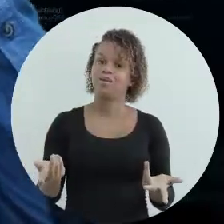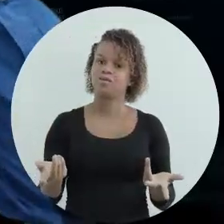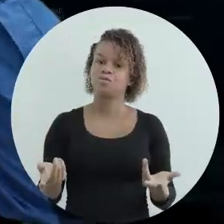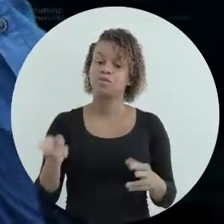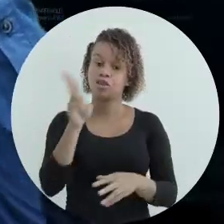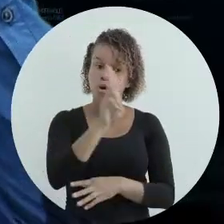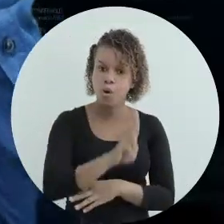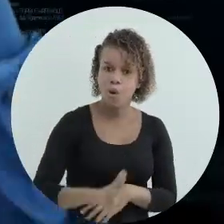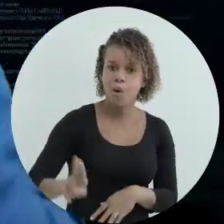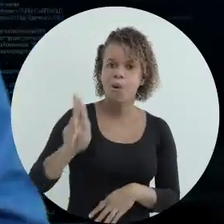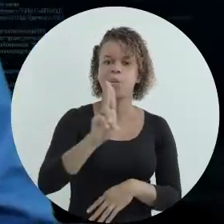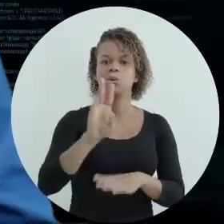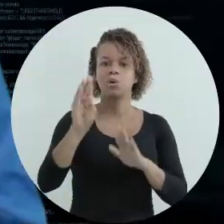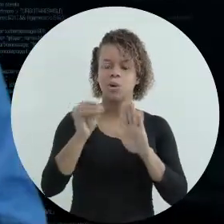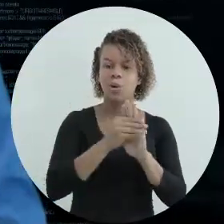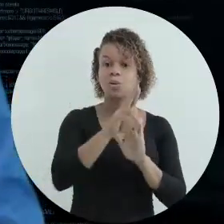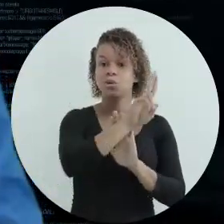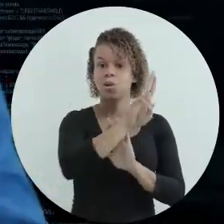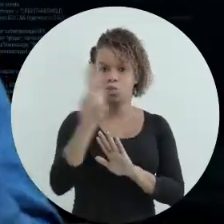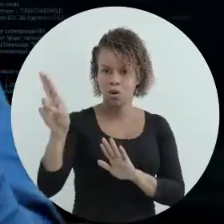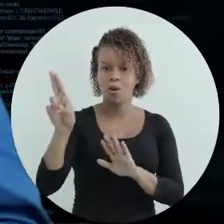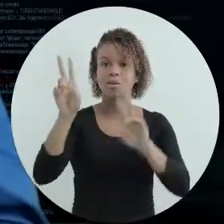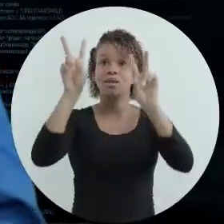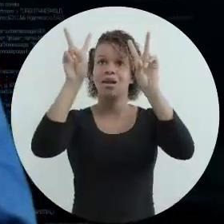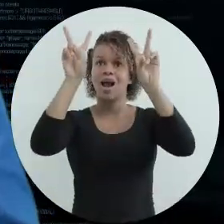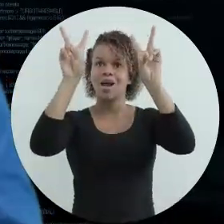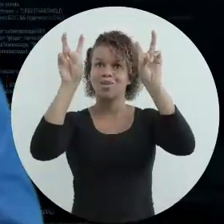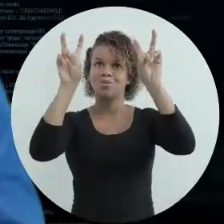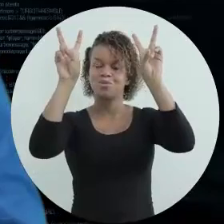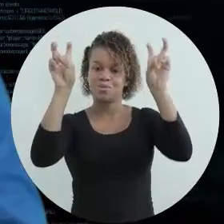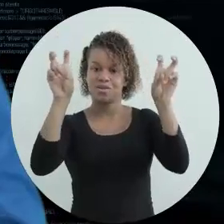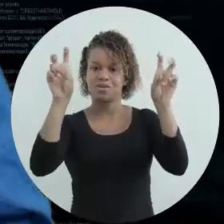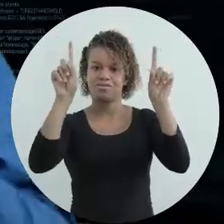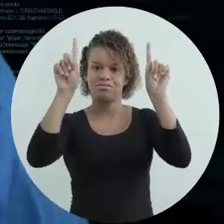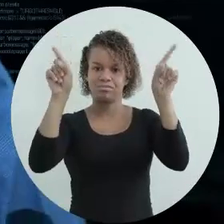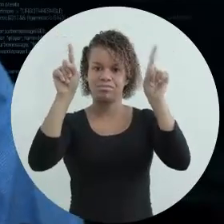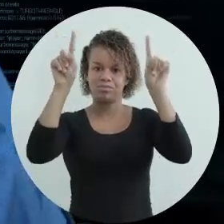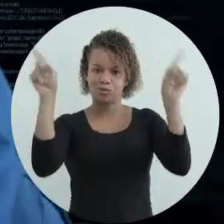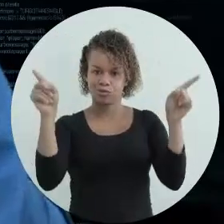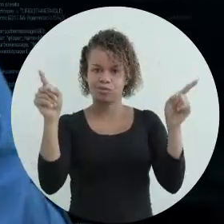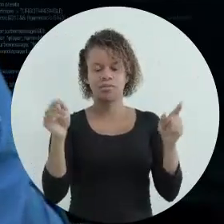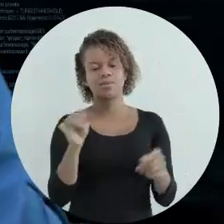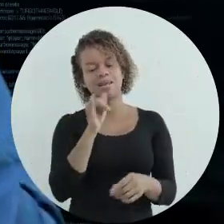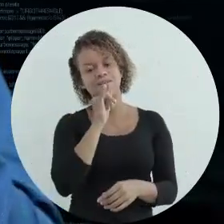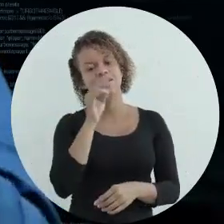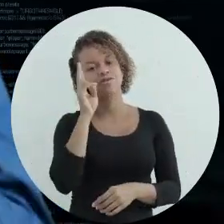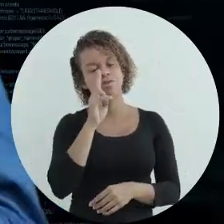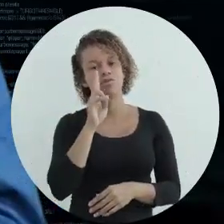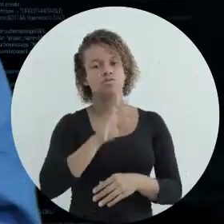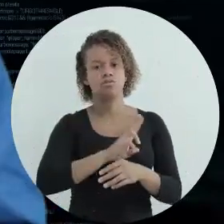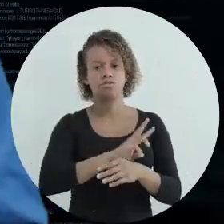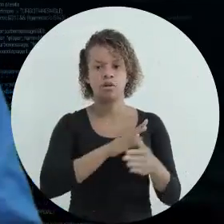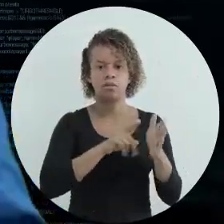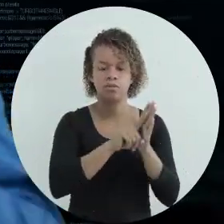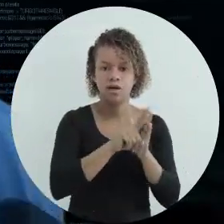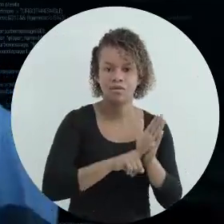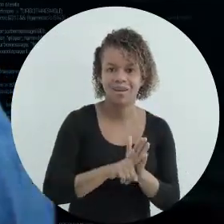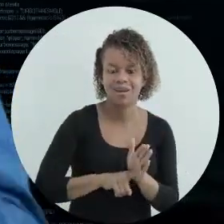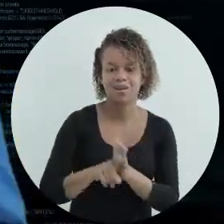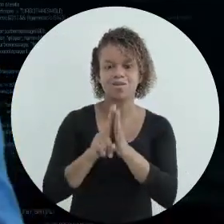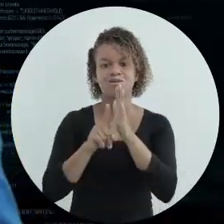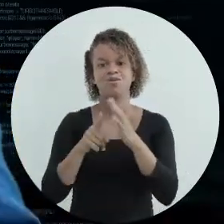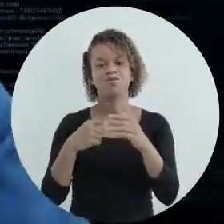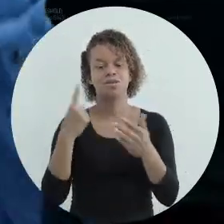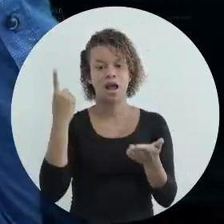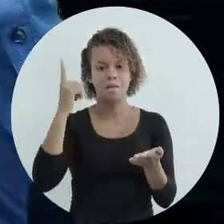coloque seu nome entre as aspas duplas. E aí, quando você exibir no navegador, você aperta no botão onde